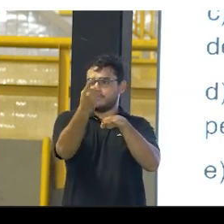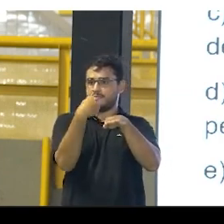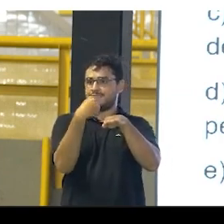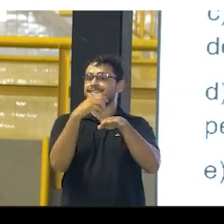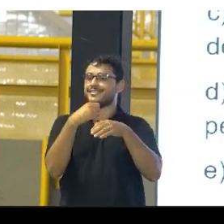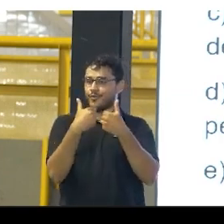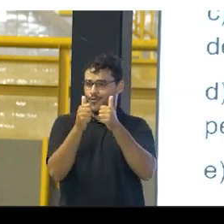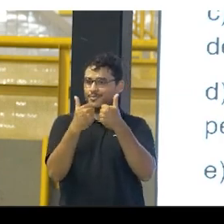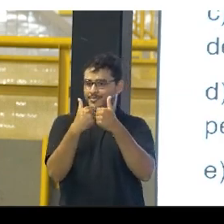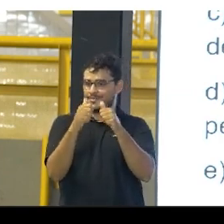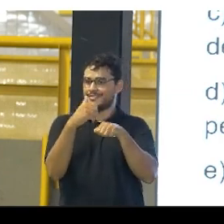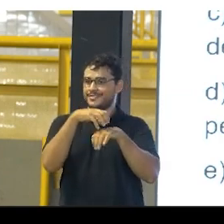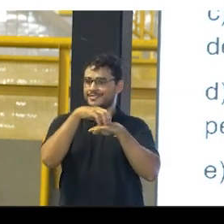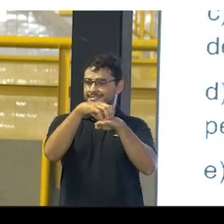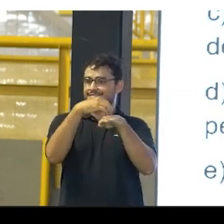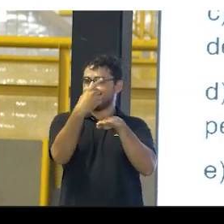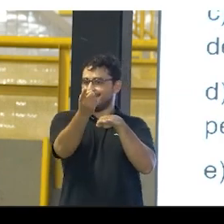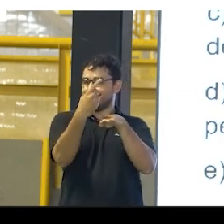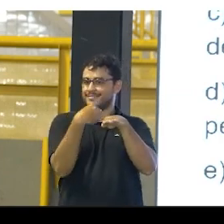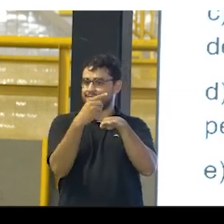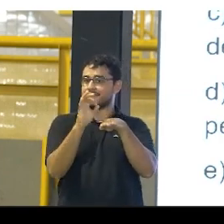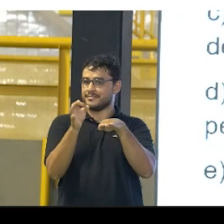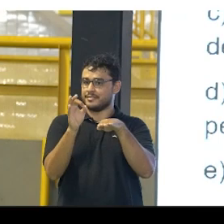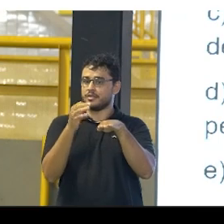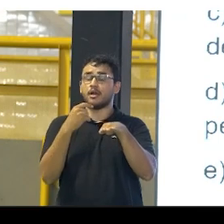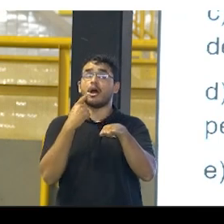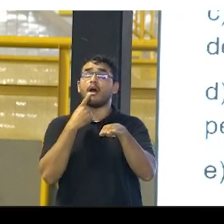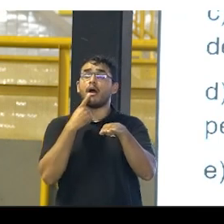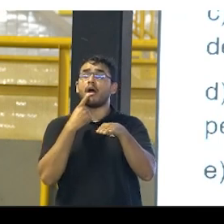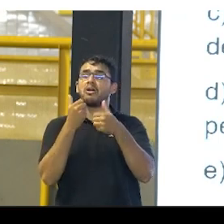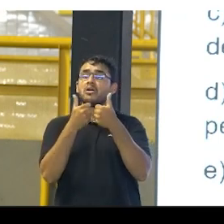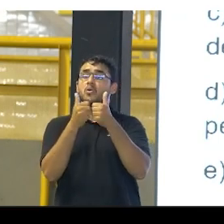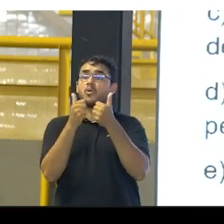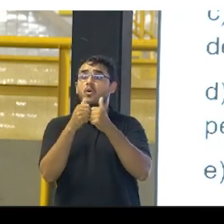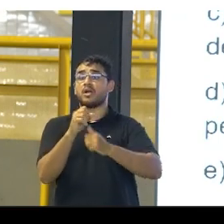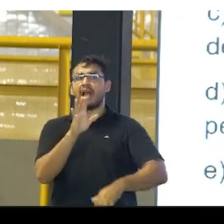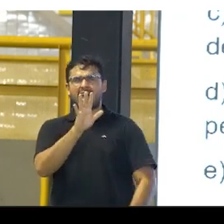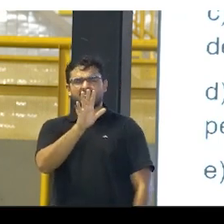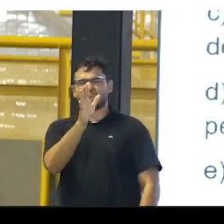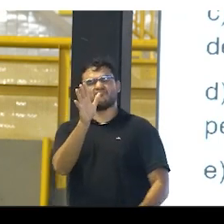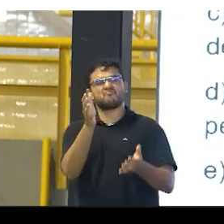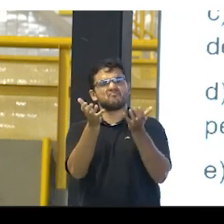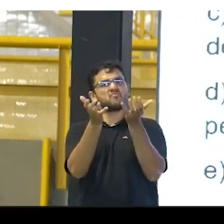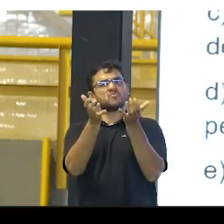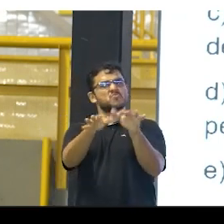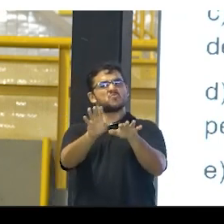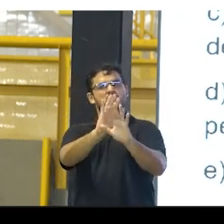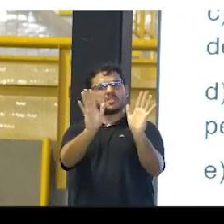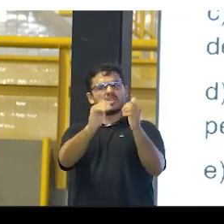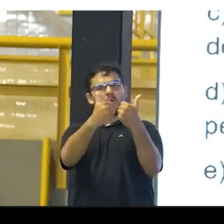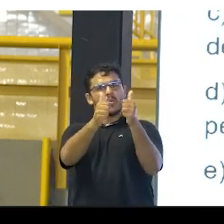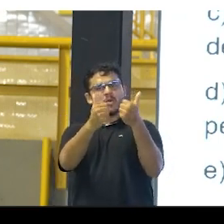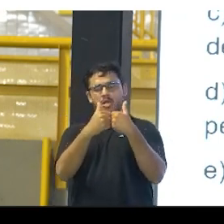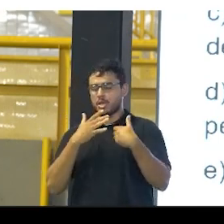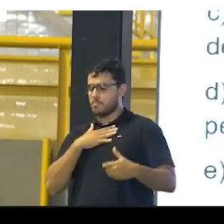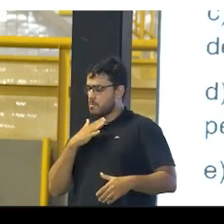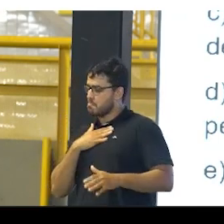de transporte, ele também é sinônimo de status. Né? Esse é o teu